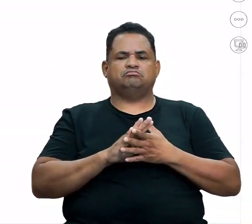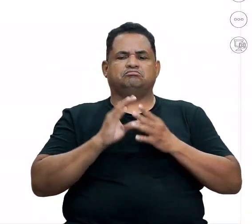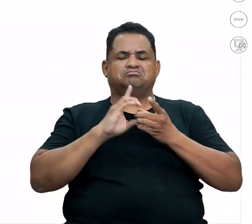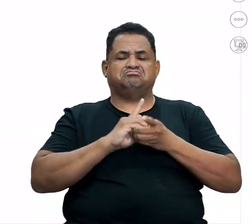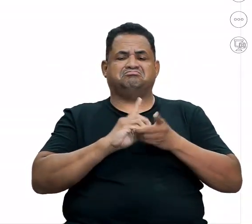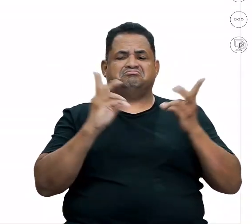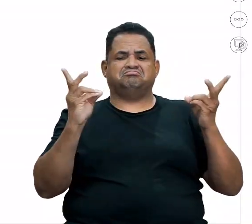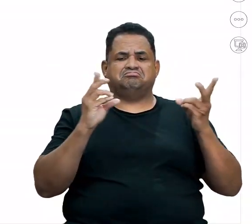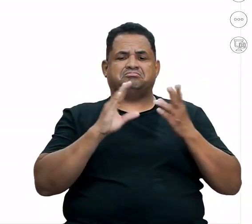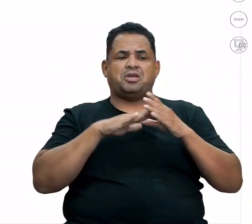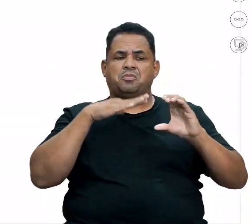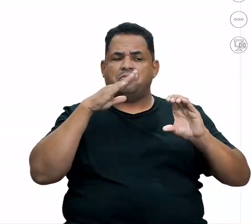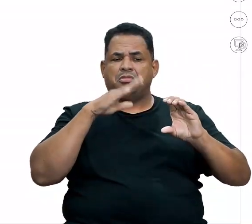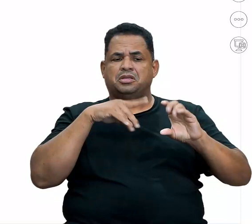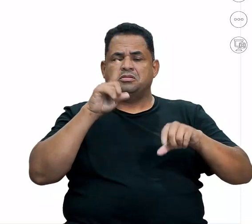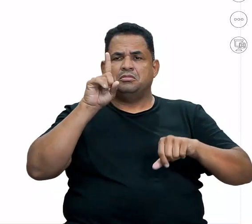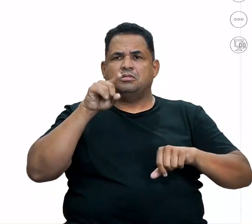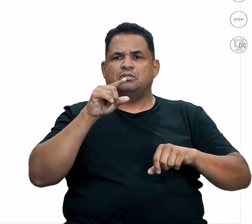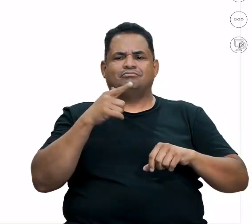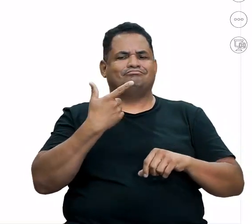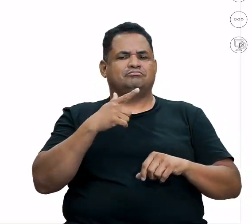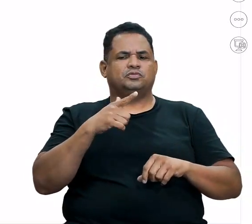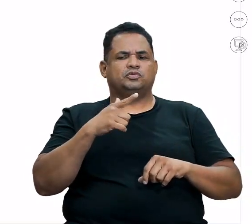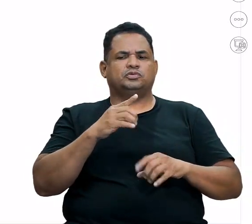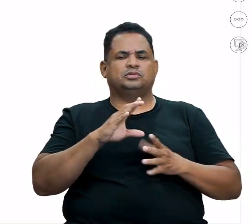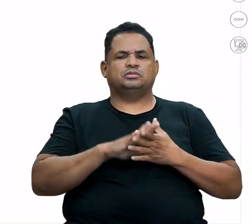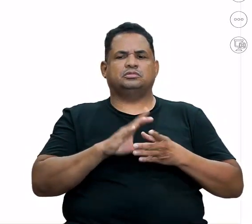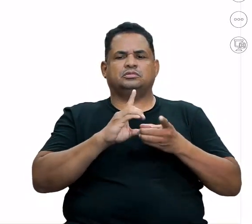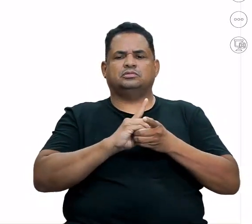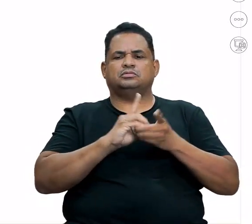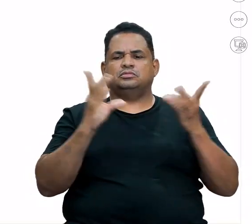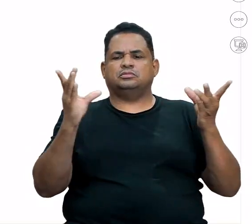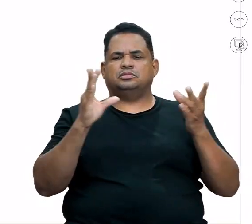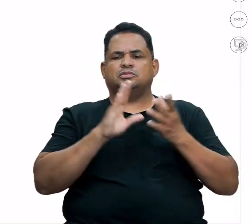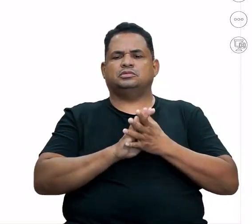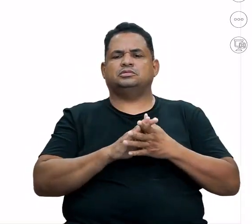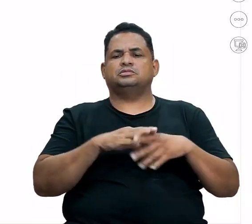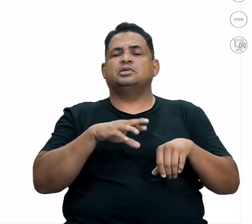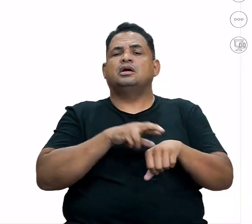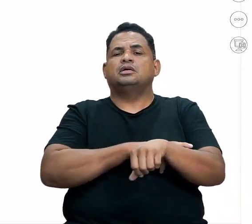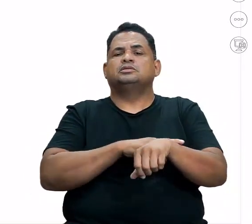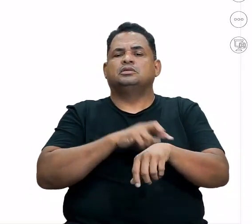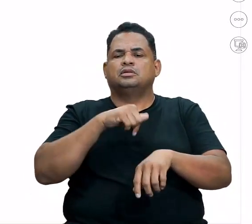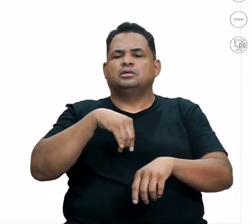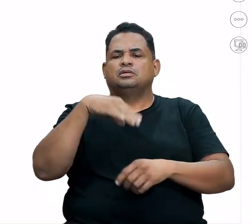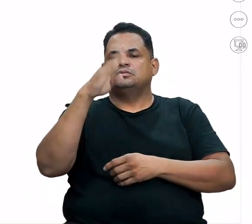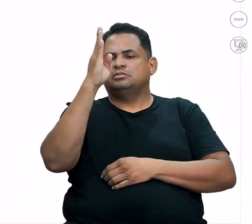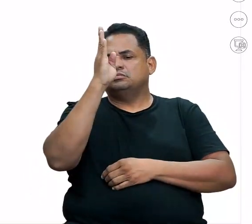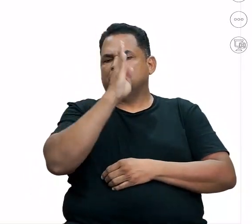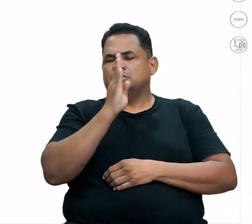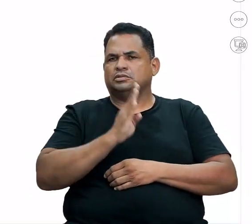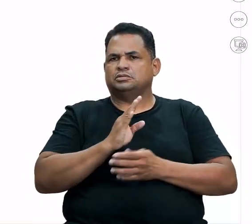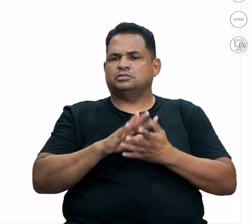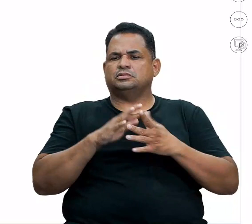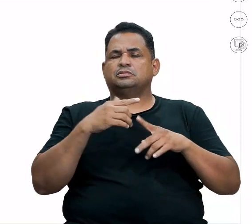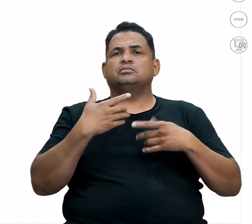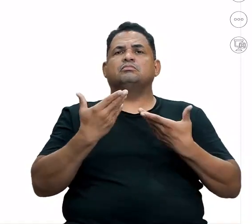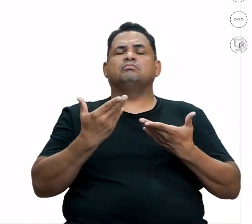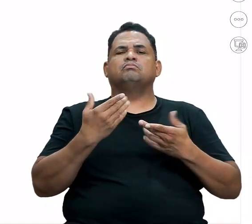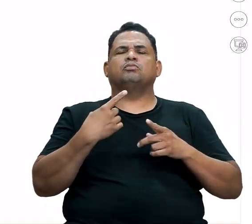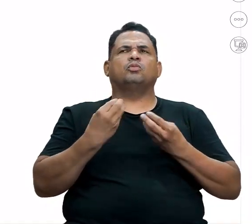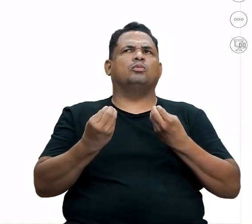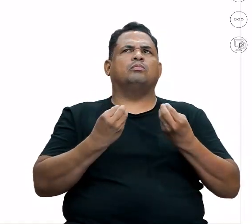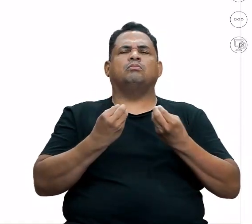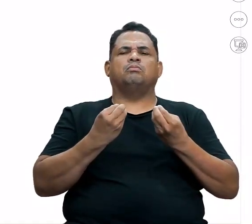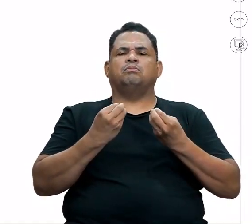é um mito. Não existe uma democracia racial no nosso país. Por quê? Como que é uma democracia